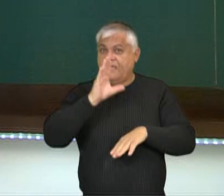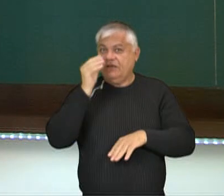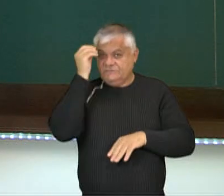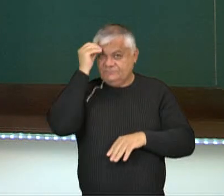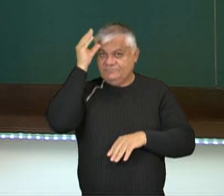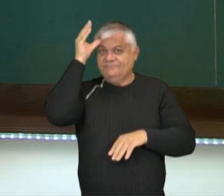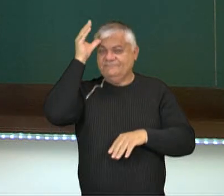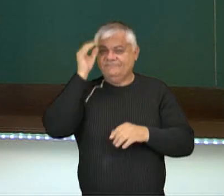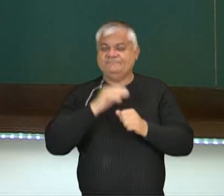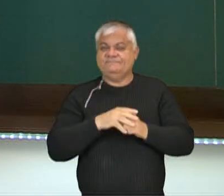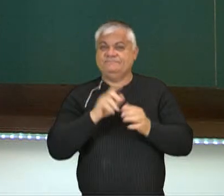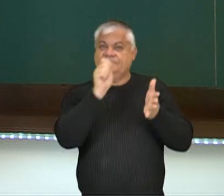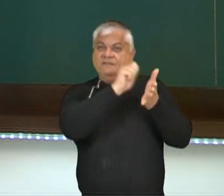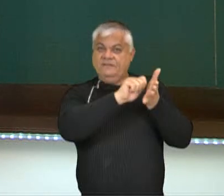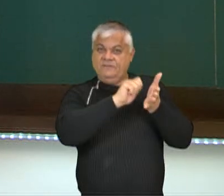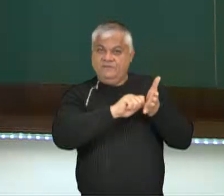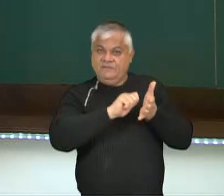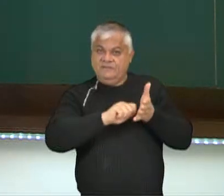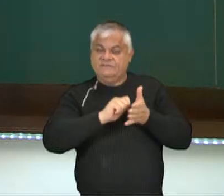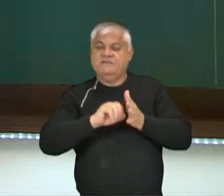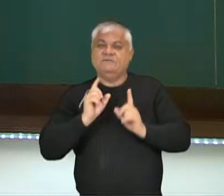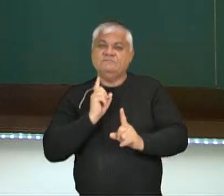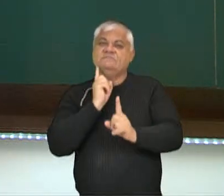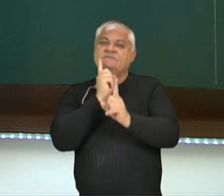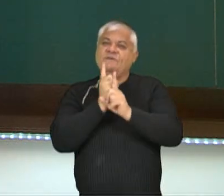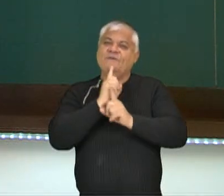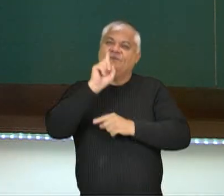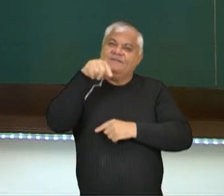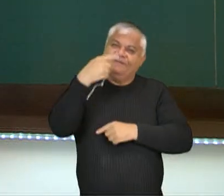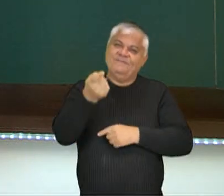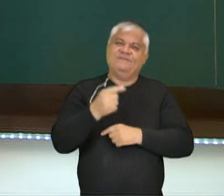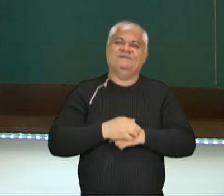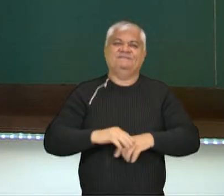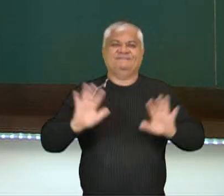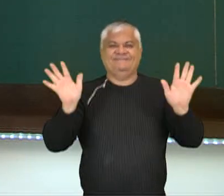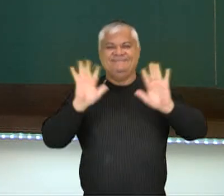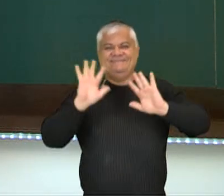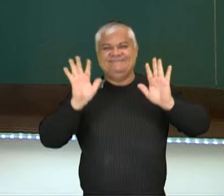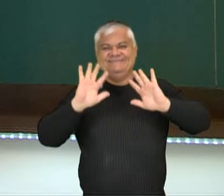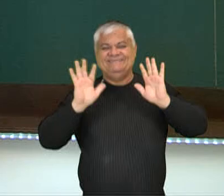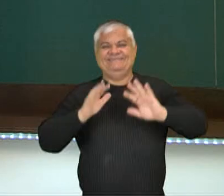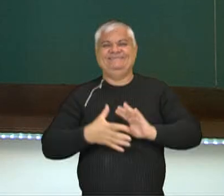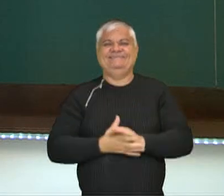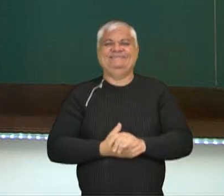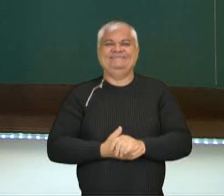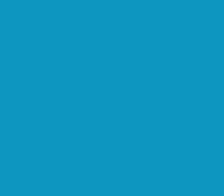né? Tenha feito as anotações aí e a gente se encontra na nossa próxima aula. Até lá!